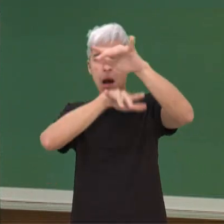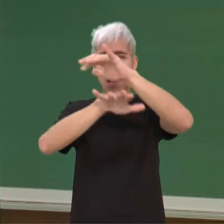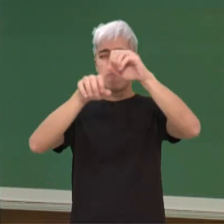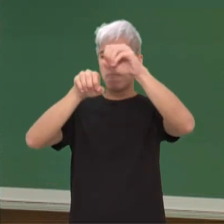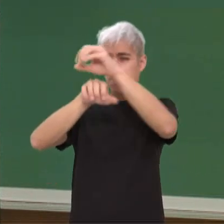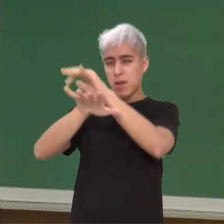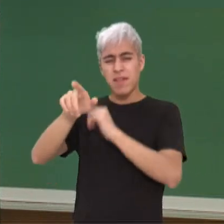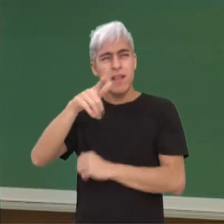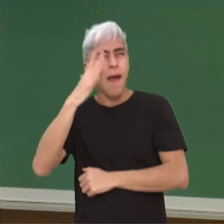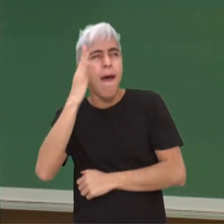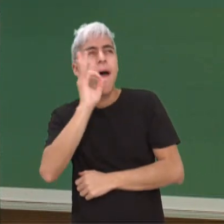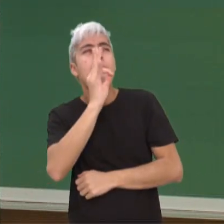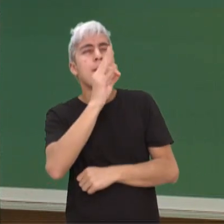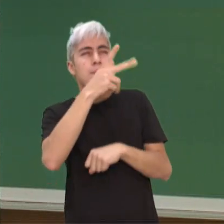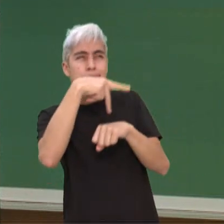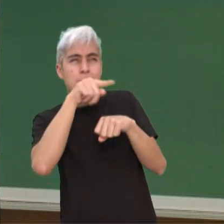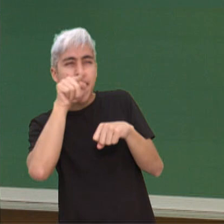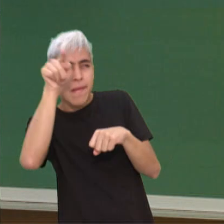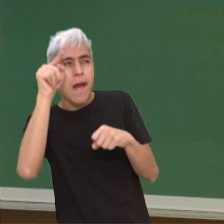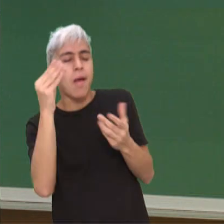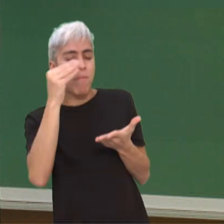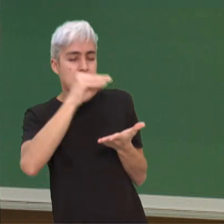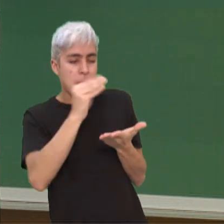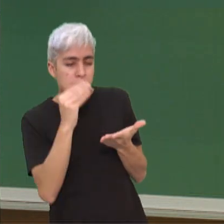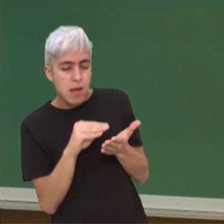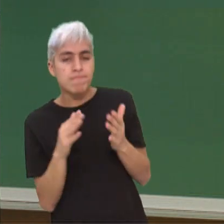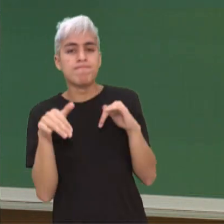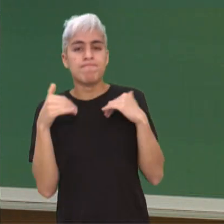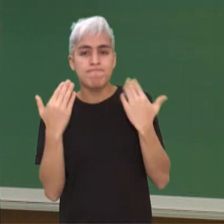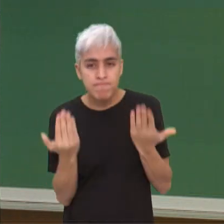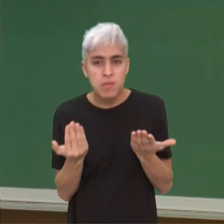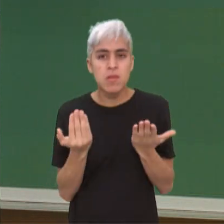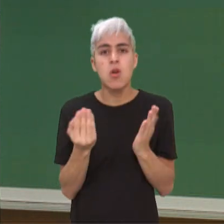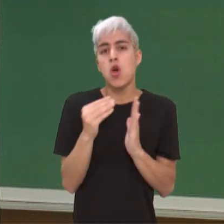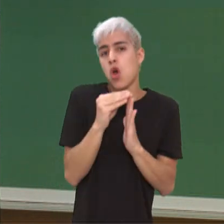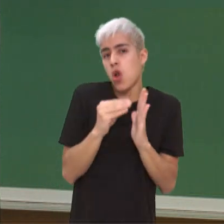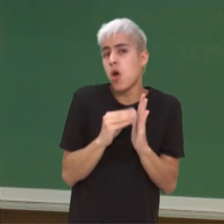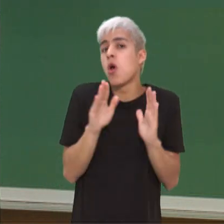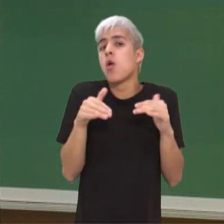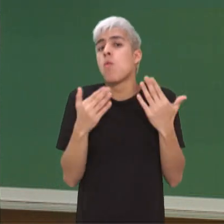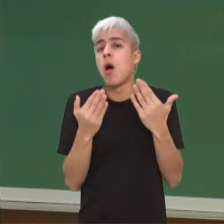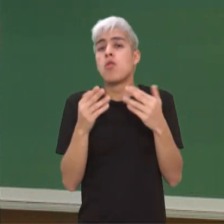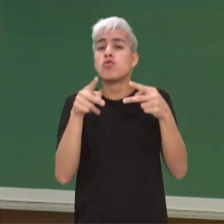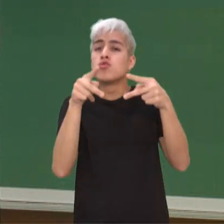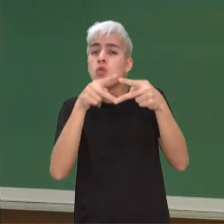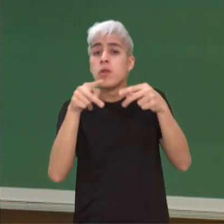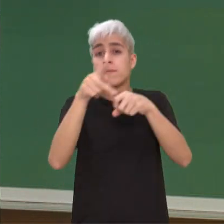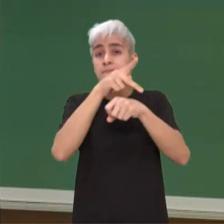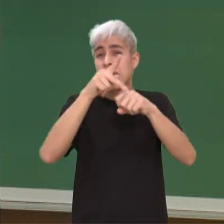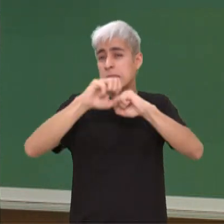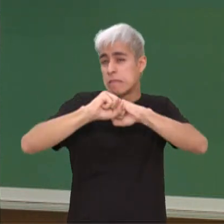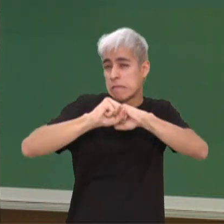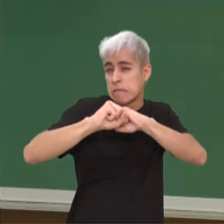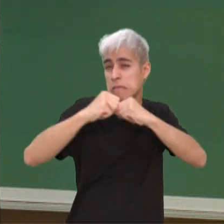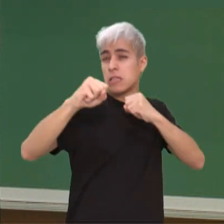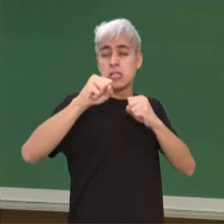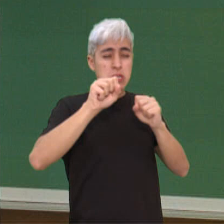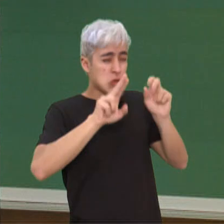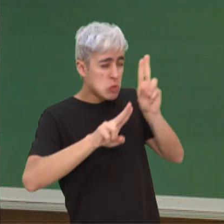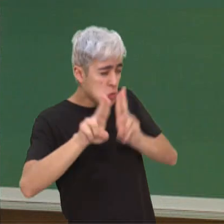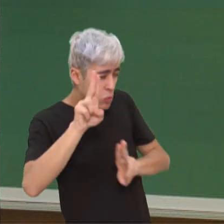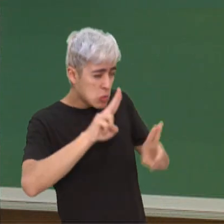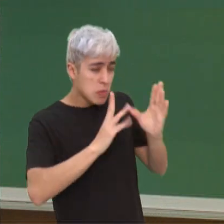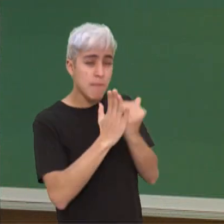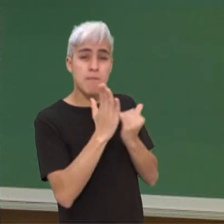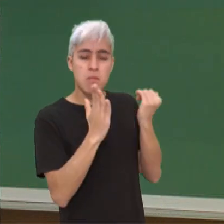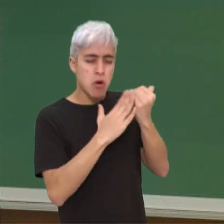Está imaginando quais são, né? Então, para você citar quais são esses 2 grandes consumidores aí,